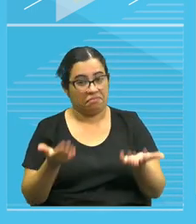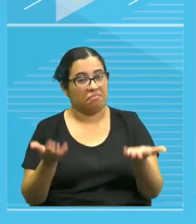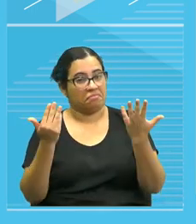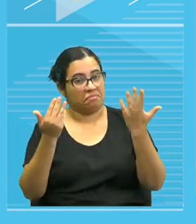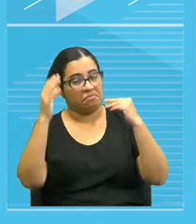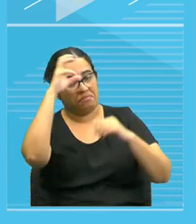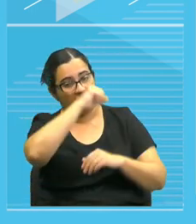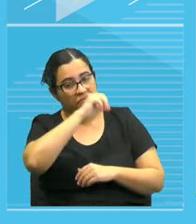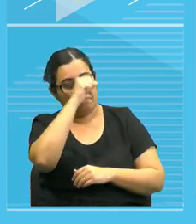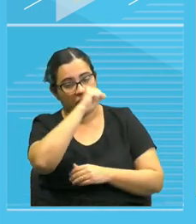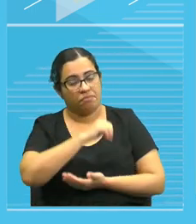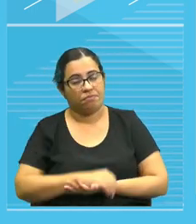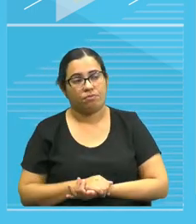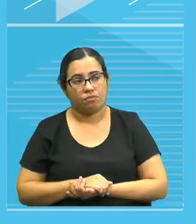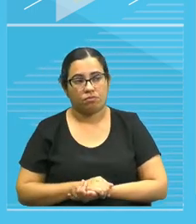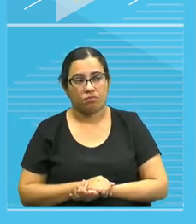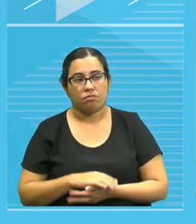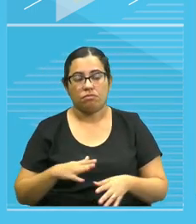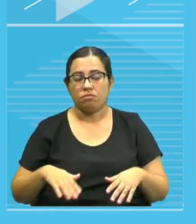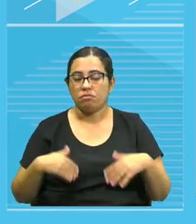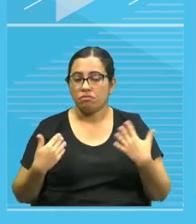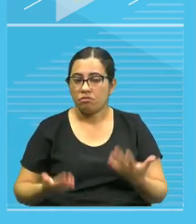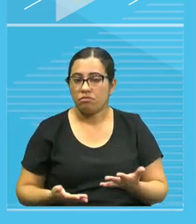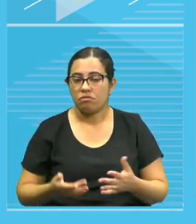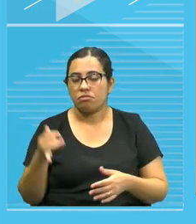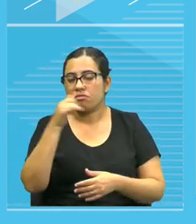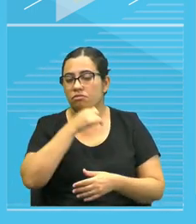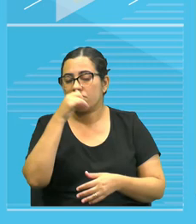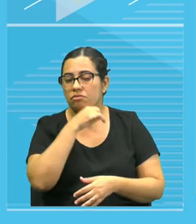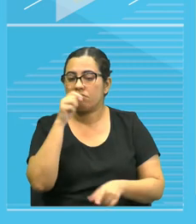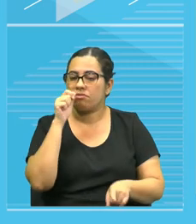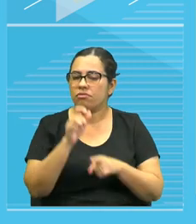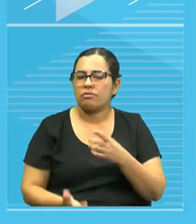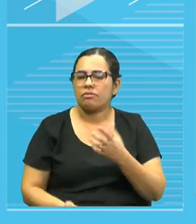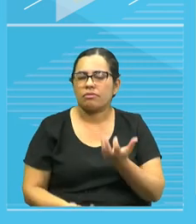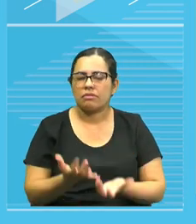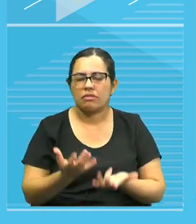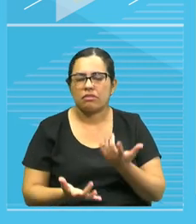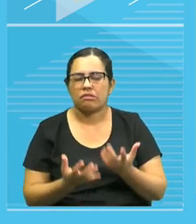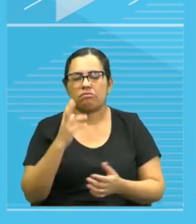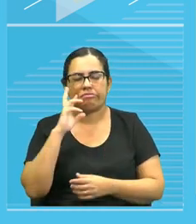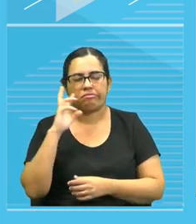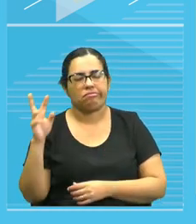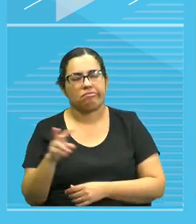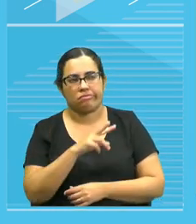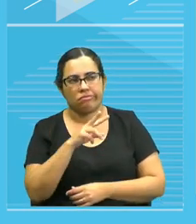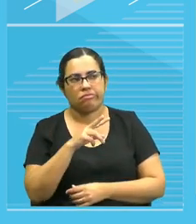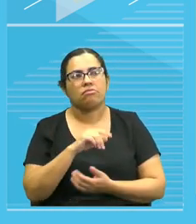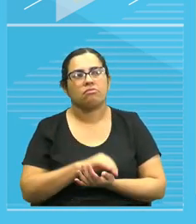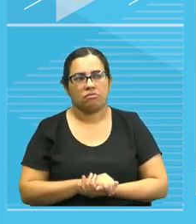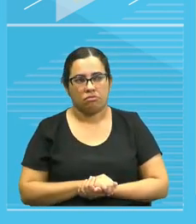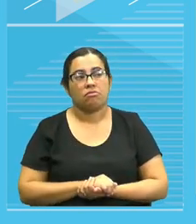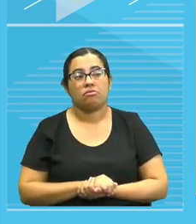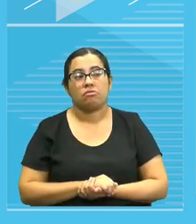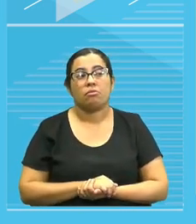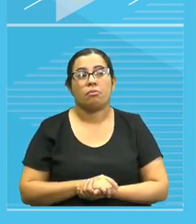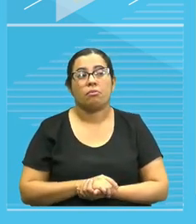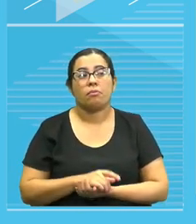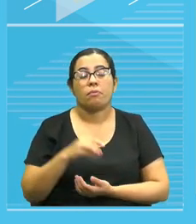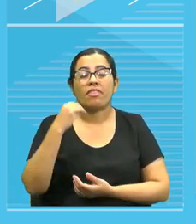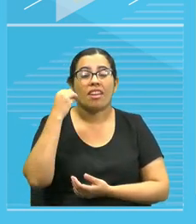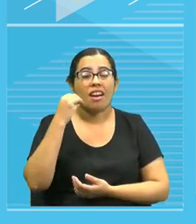para cima pessoal energia de combustão como você pode ver tem um exemplo aqui ó a combustão do álcool